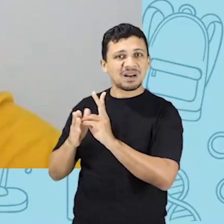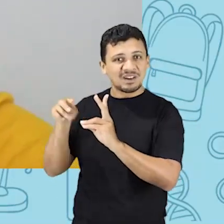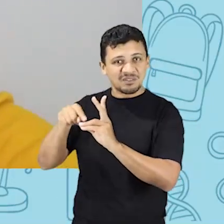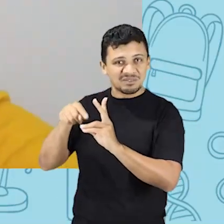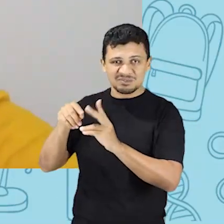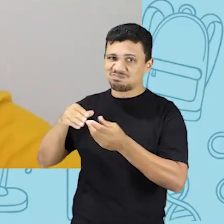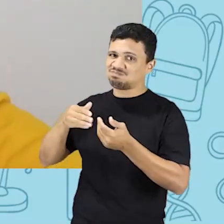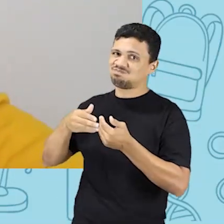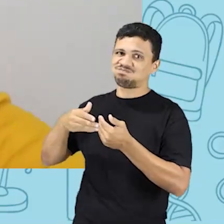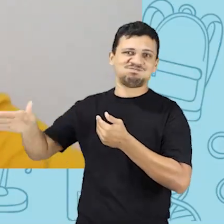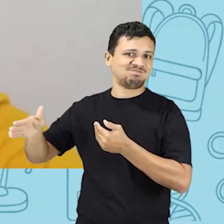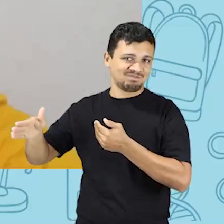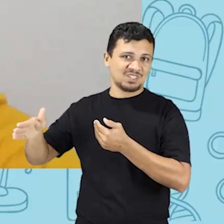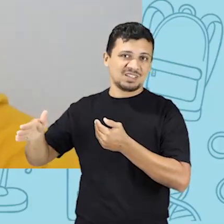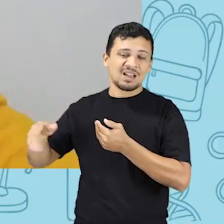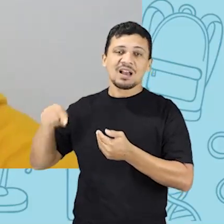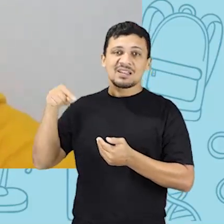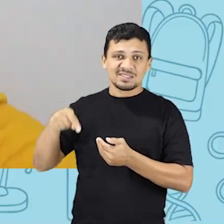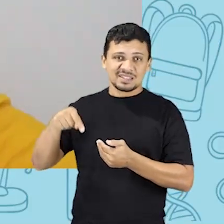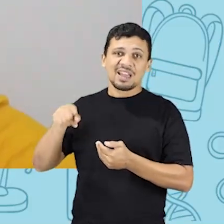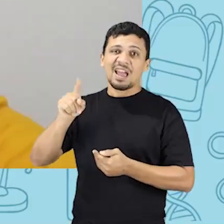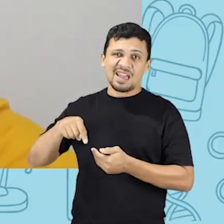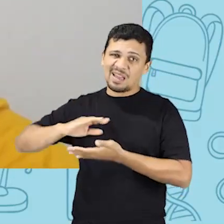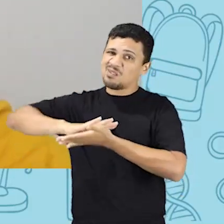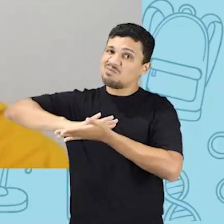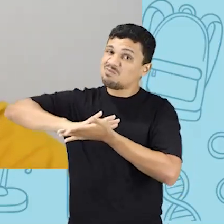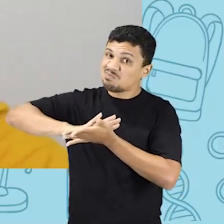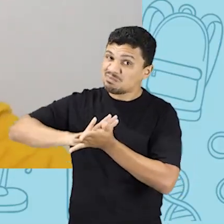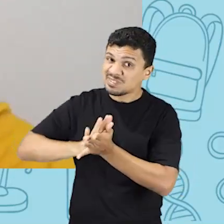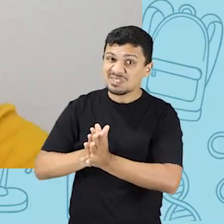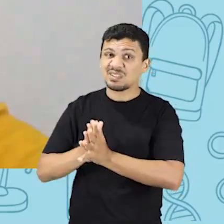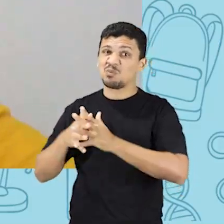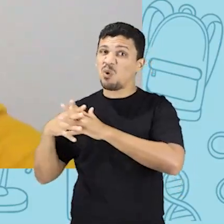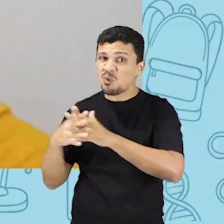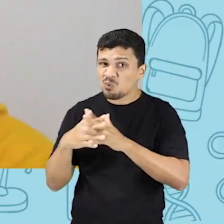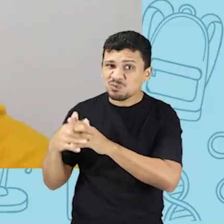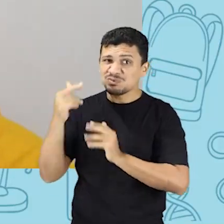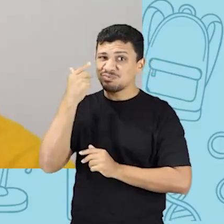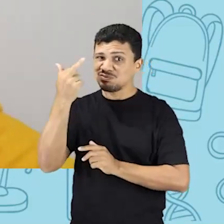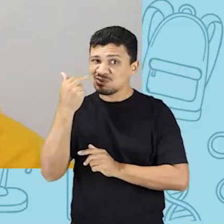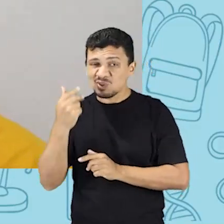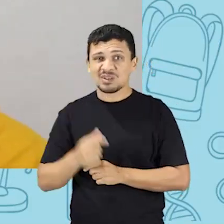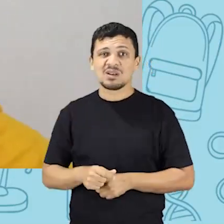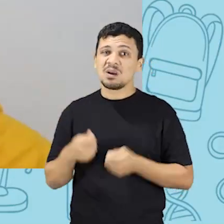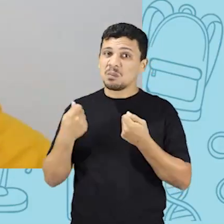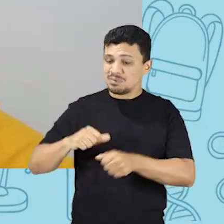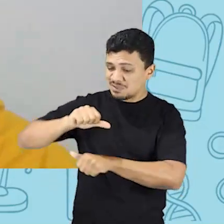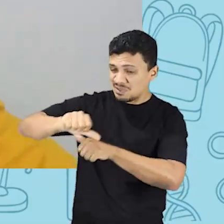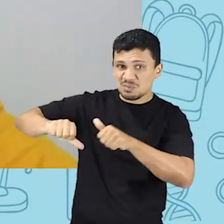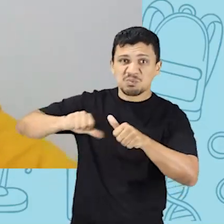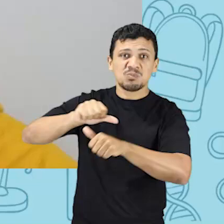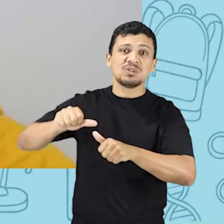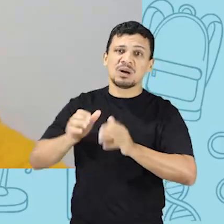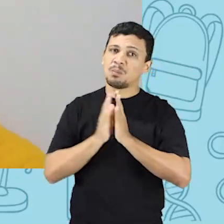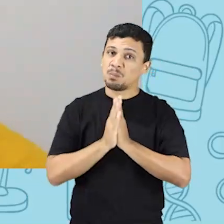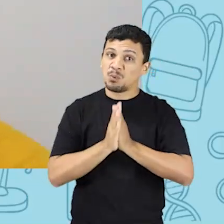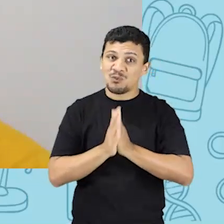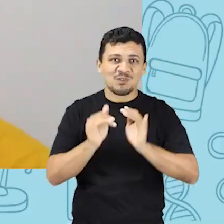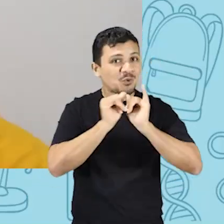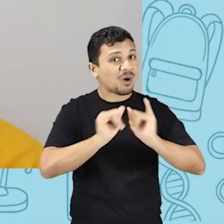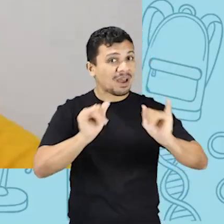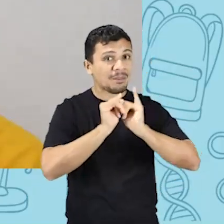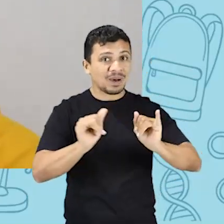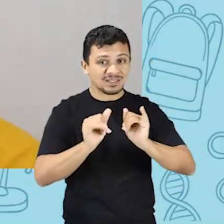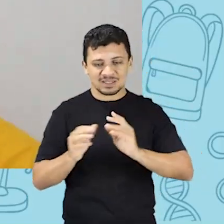a palavra índio, porque ela se dá por conta de uma confusão histórica, que a gente precisa mudar isso e, por favor,